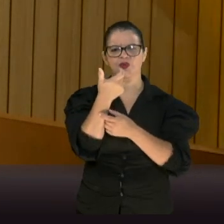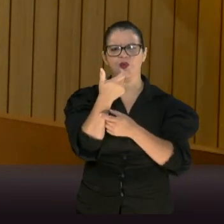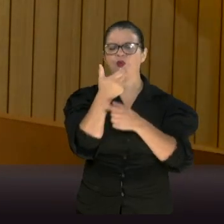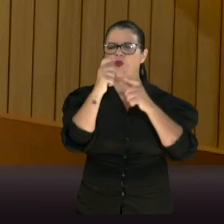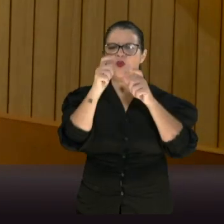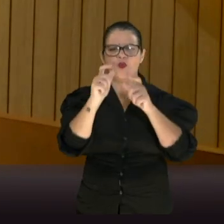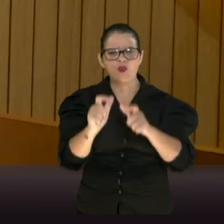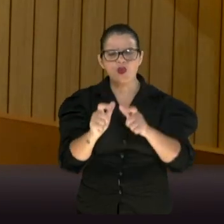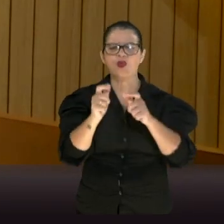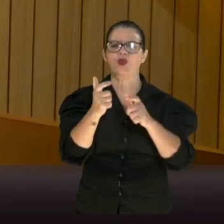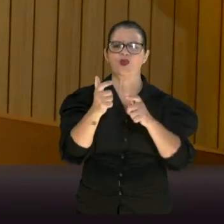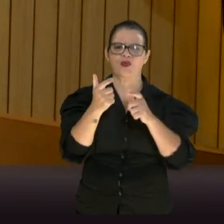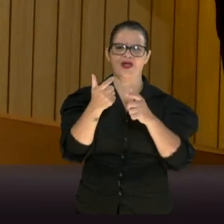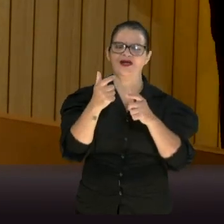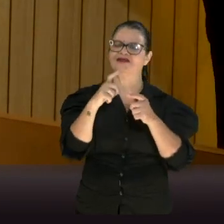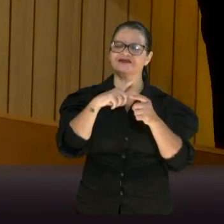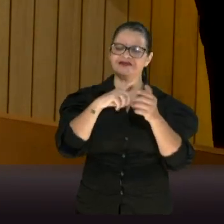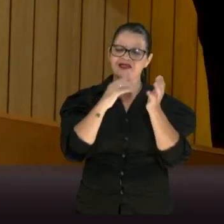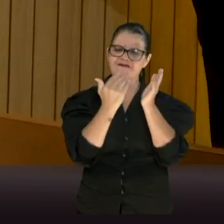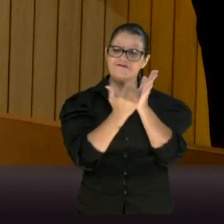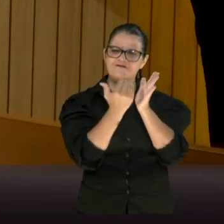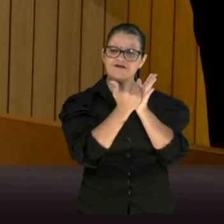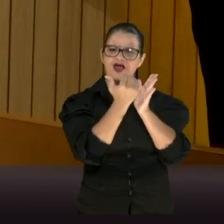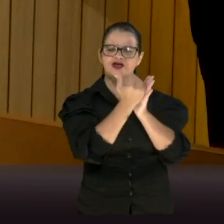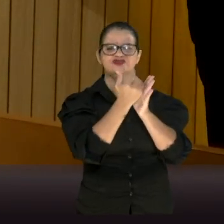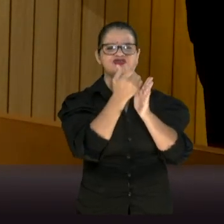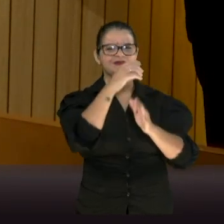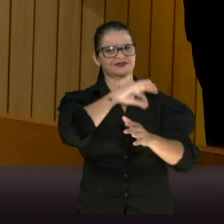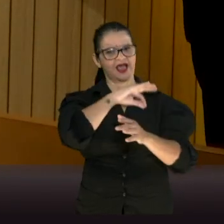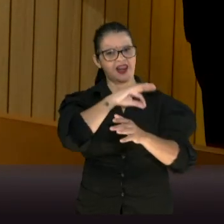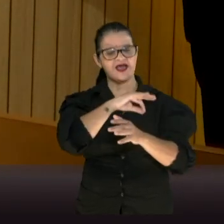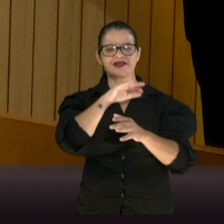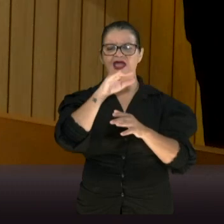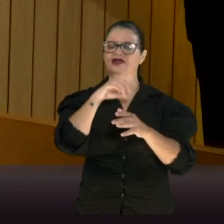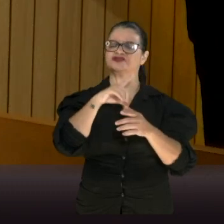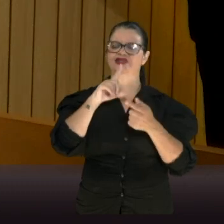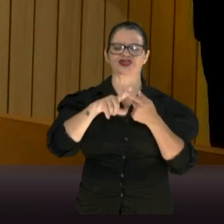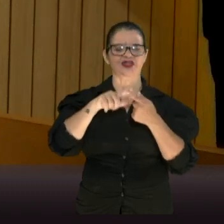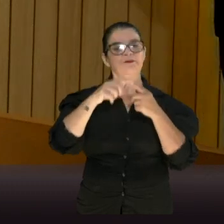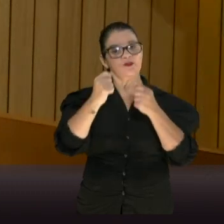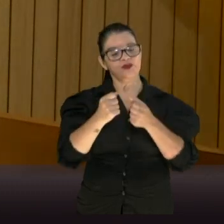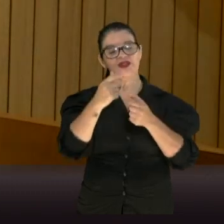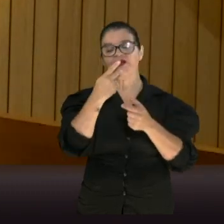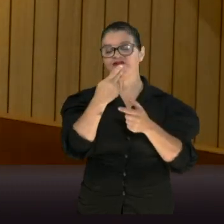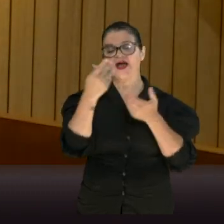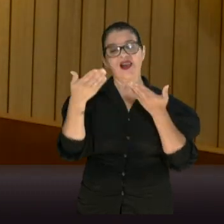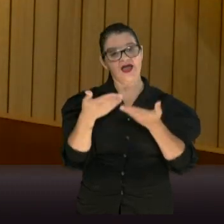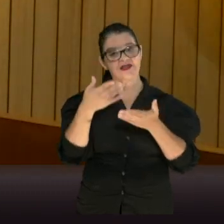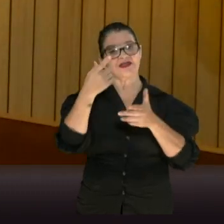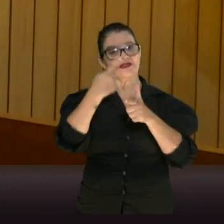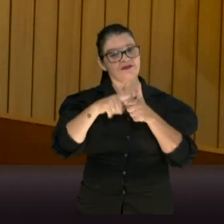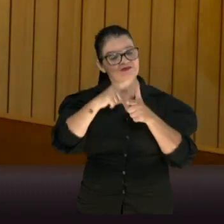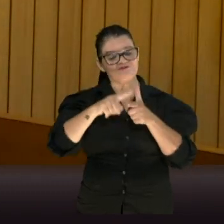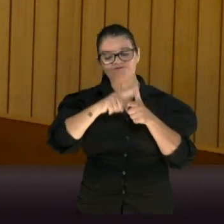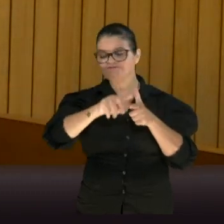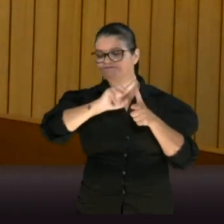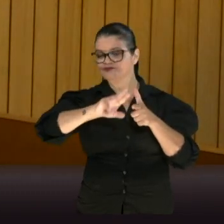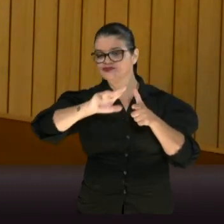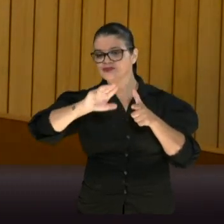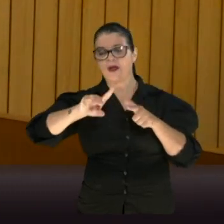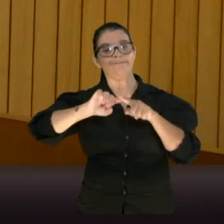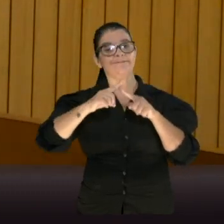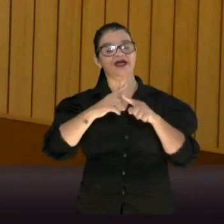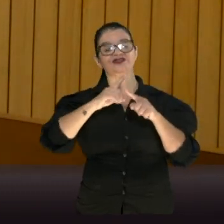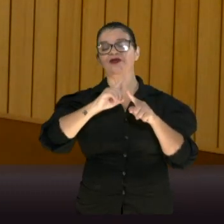tem faixas salariais, ou seja, a gente poderia falar também aqui de inúmeros problemas. Mas hoje, mais do que os problemas, nós queremos